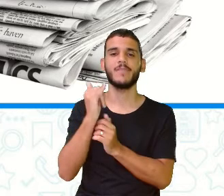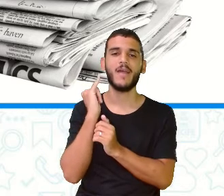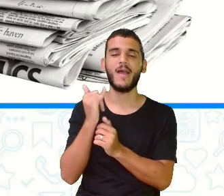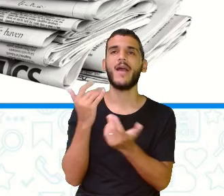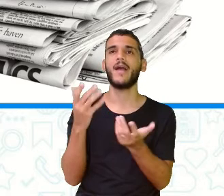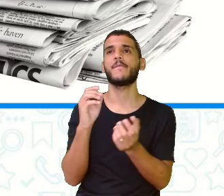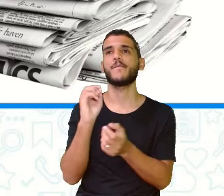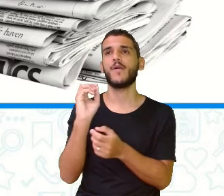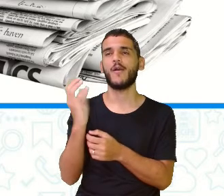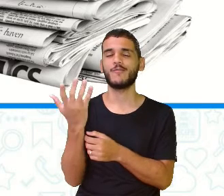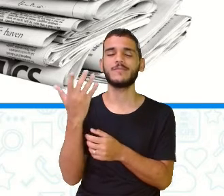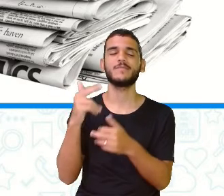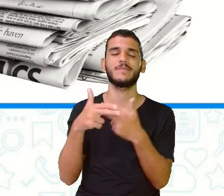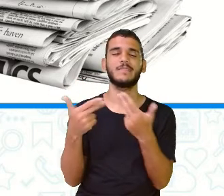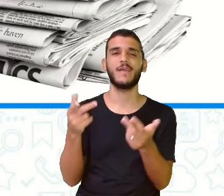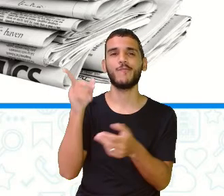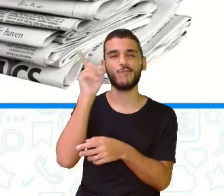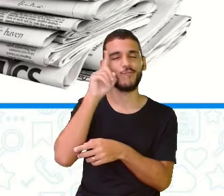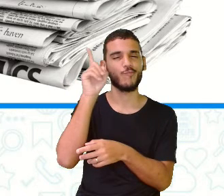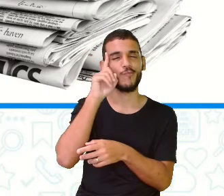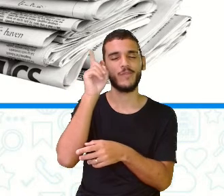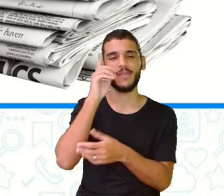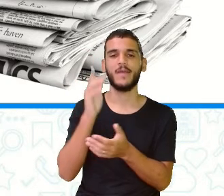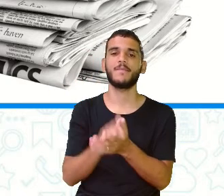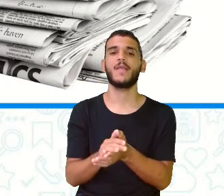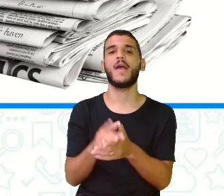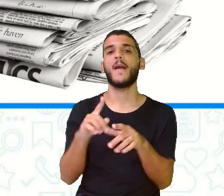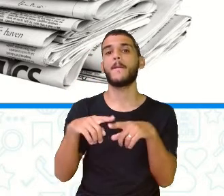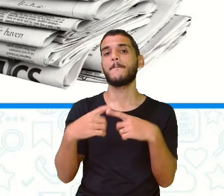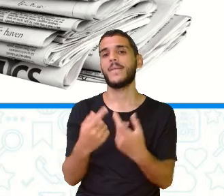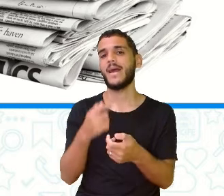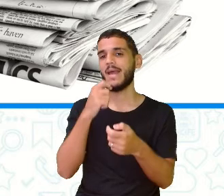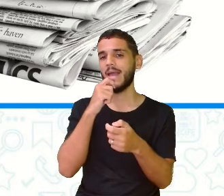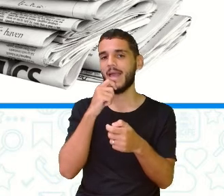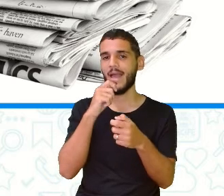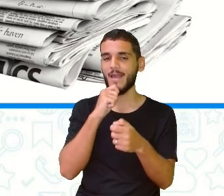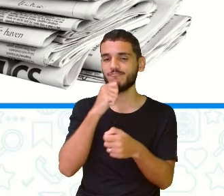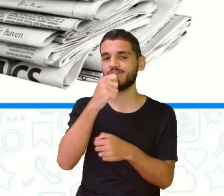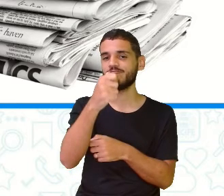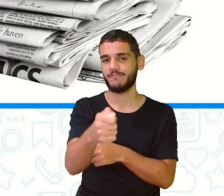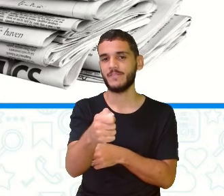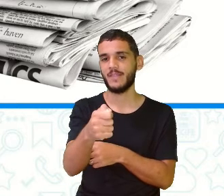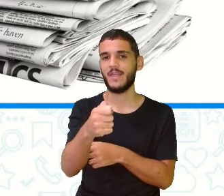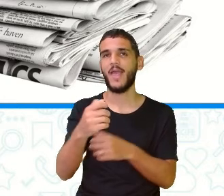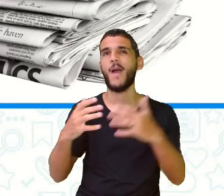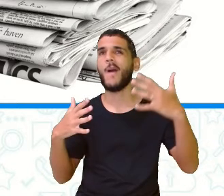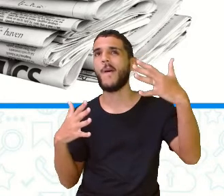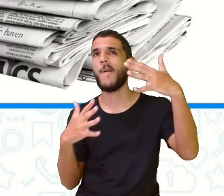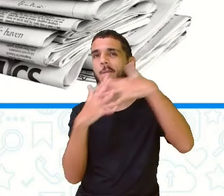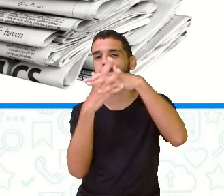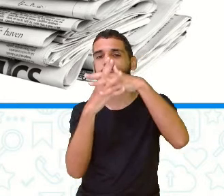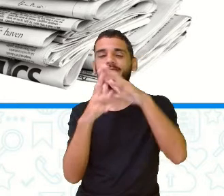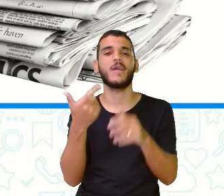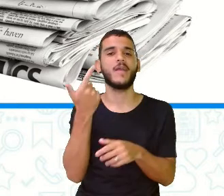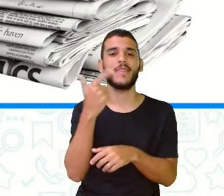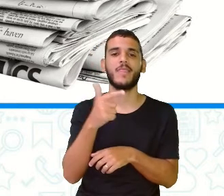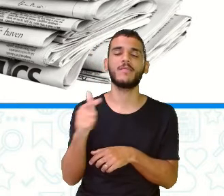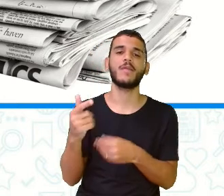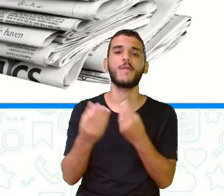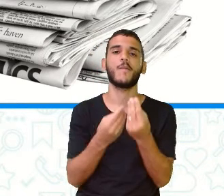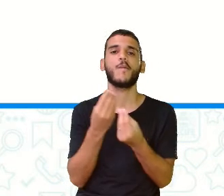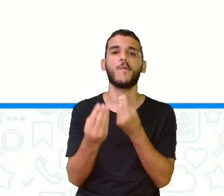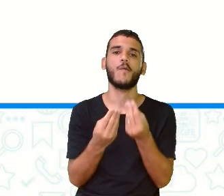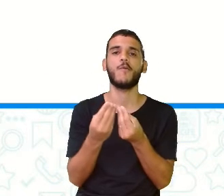pontuais, ou seja, fatos do cotidiano. A reportagem fora os limites da notícia, pois não tem como